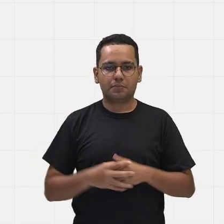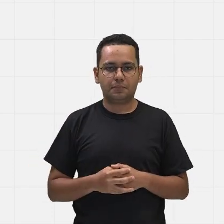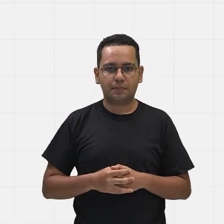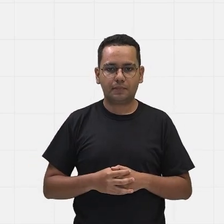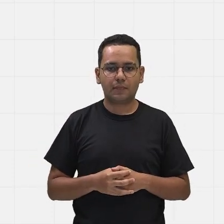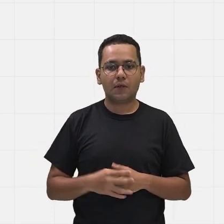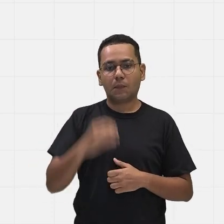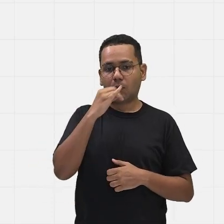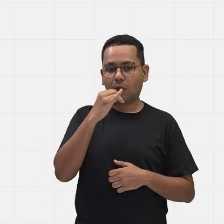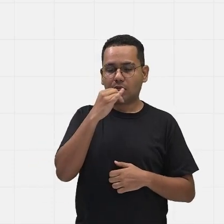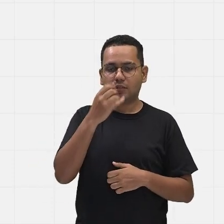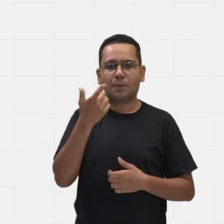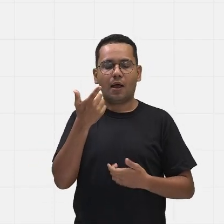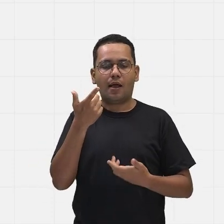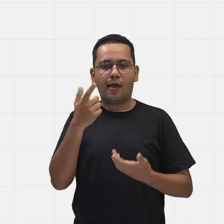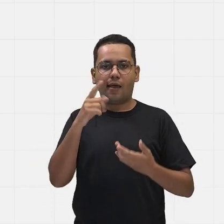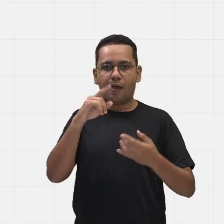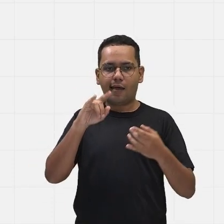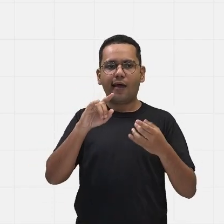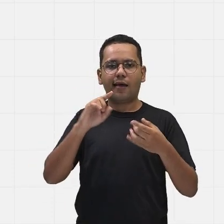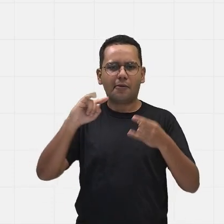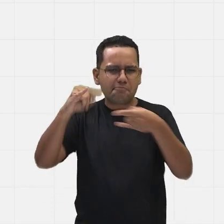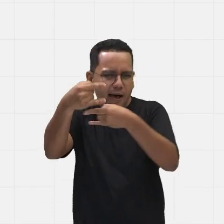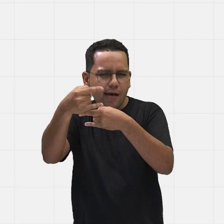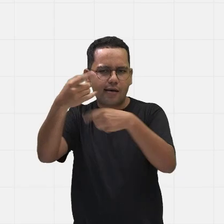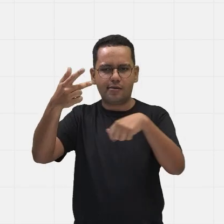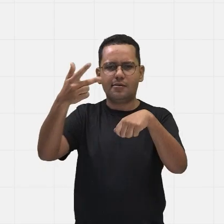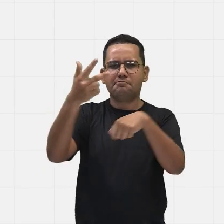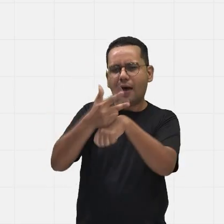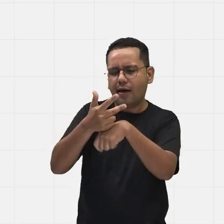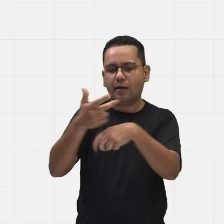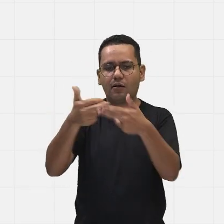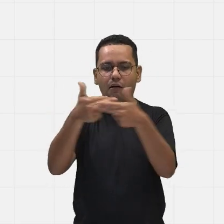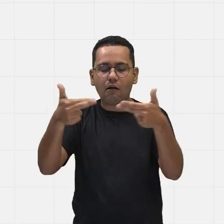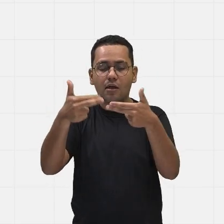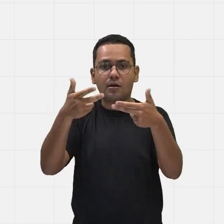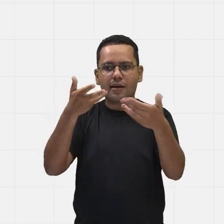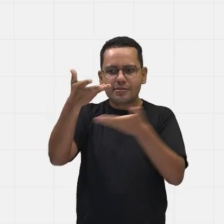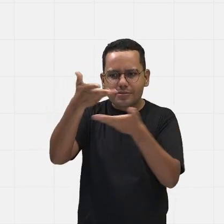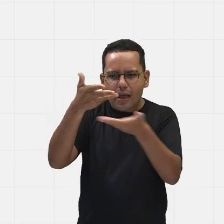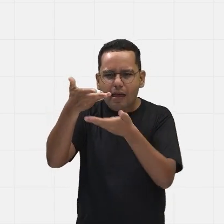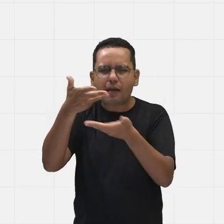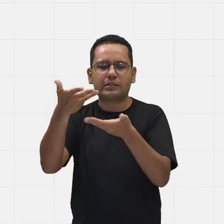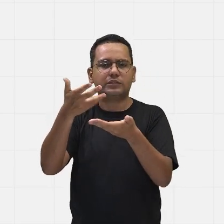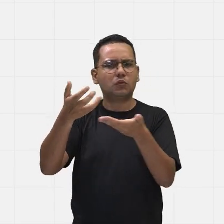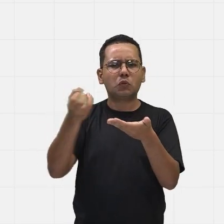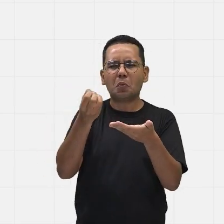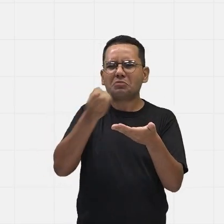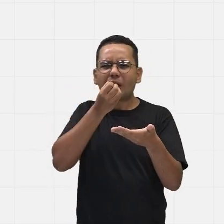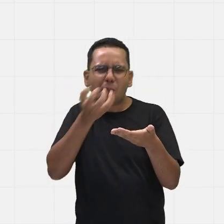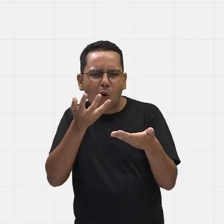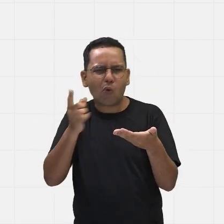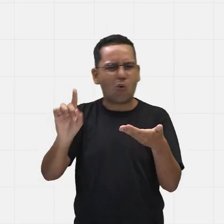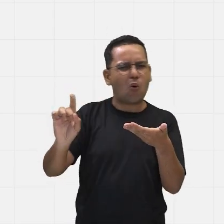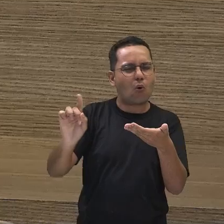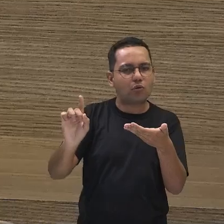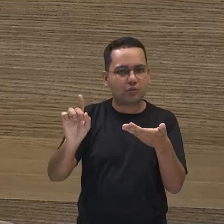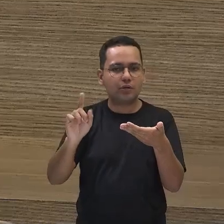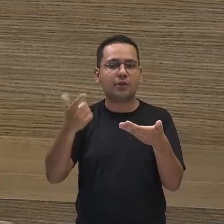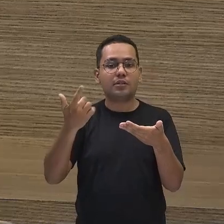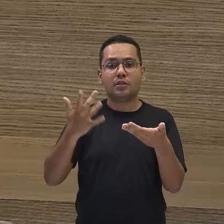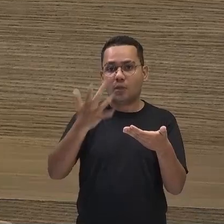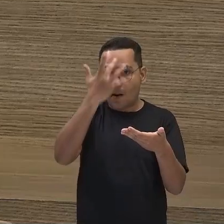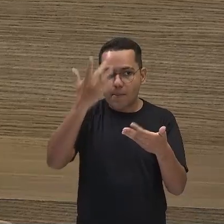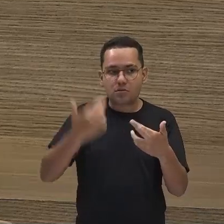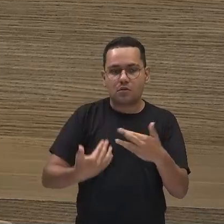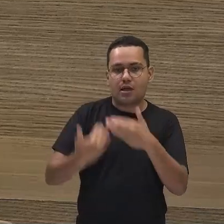transmissão. A gente sabe que em dias de chuva aqui a transmissão também não fica legal, né? Então ele está ali monitorando o sinal, ele